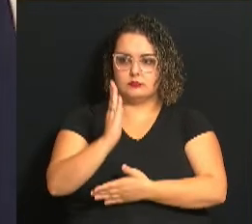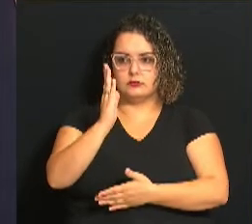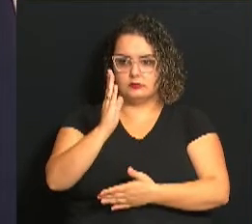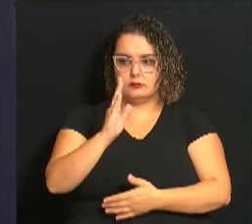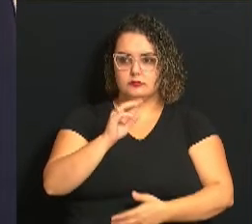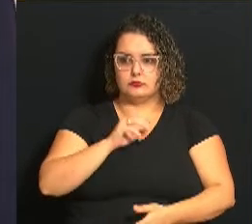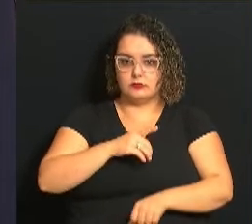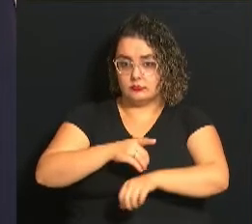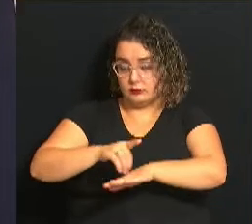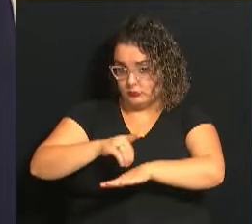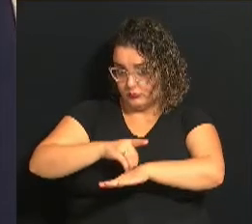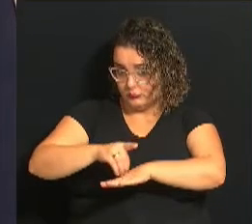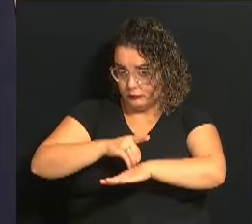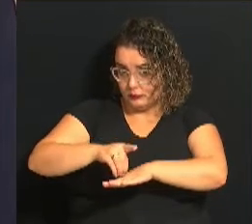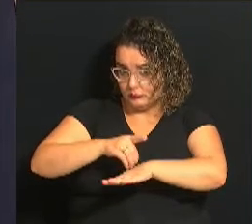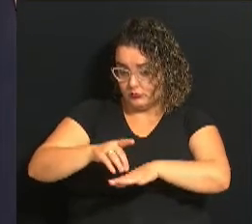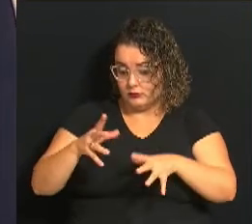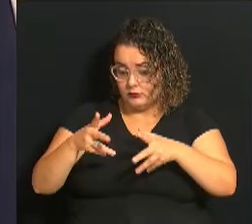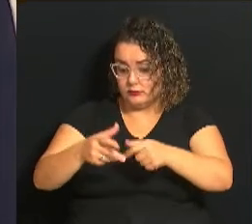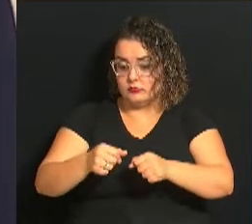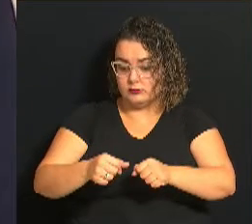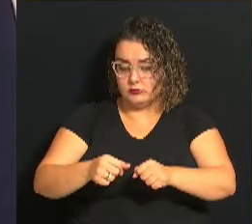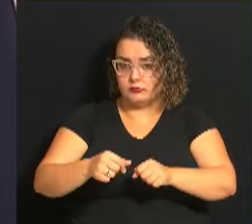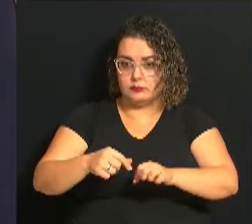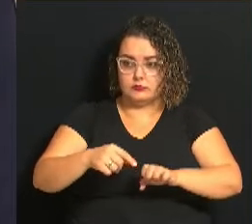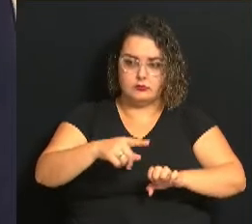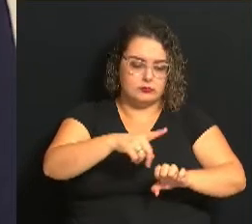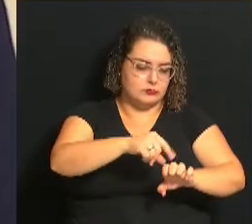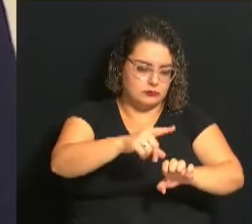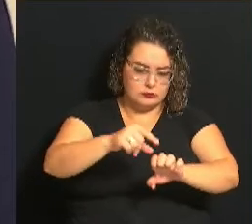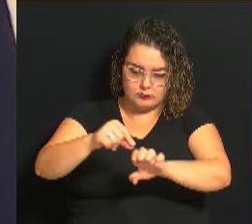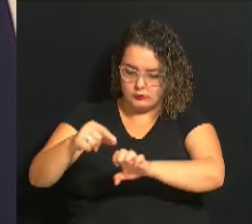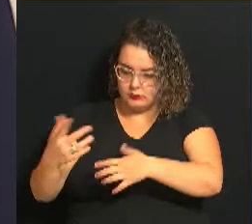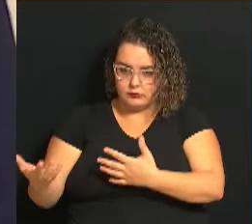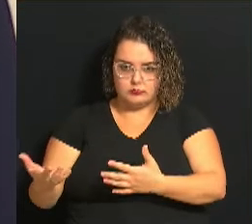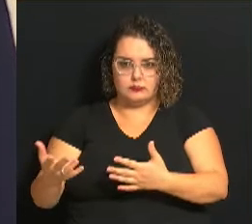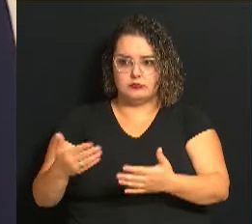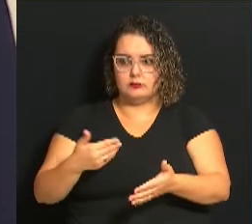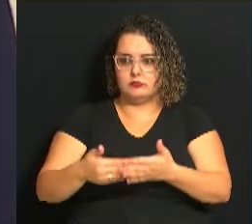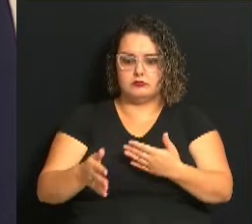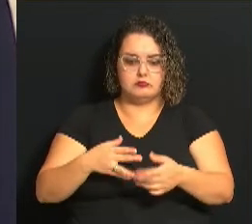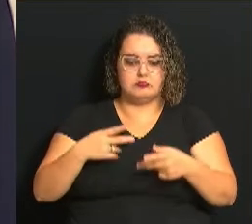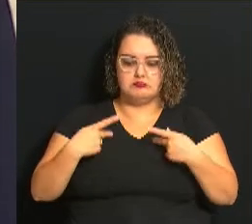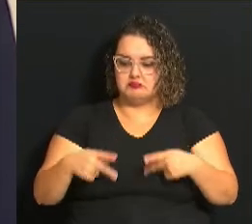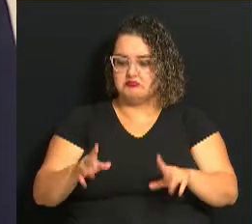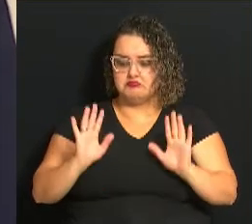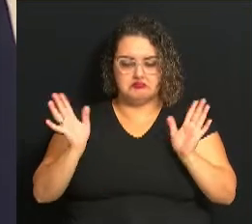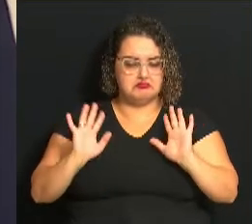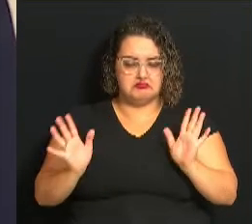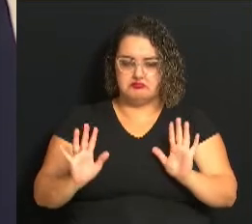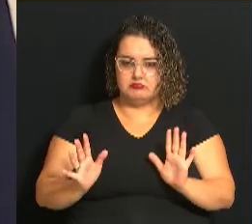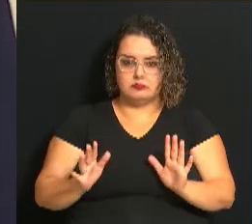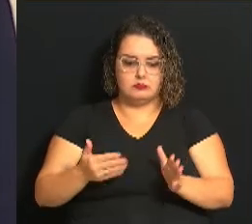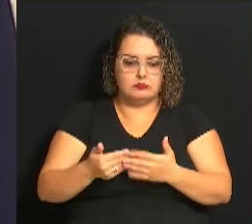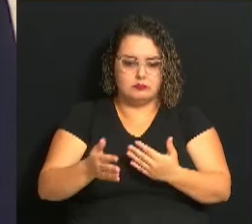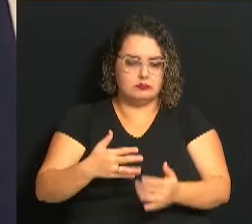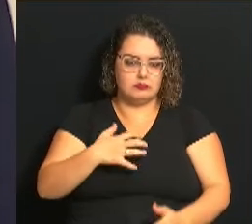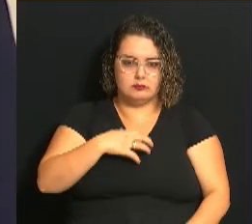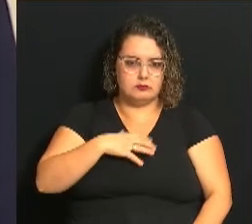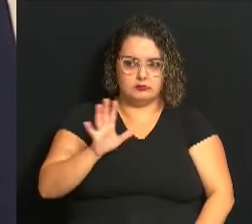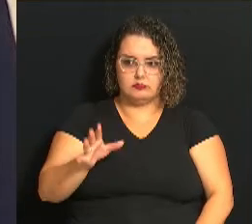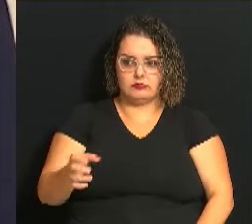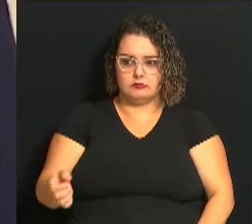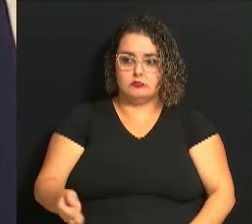né, de todos os empreendimentos, independente da sua tipologia e do seu porte. Então, a gente está, uma novidade